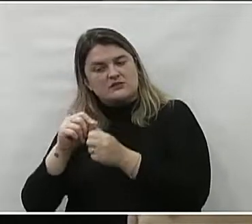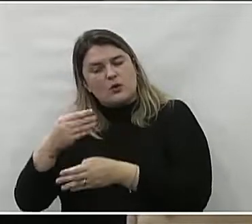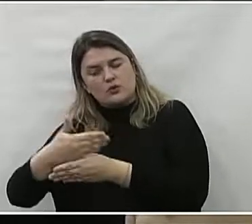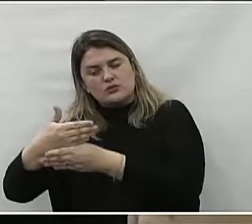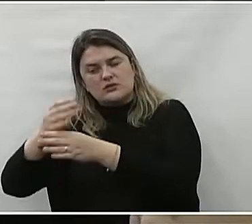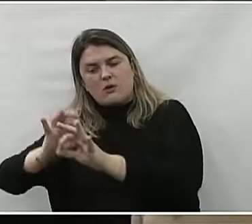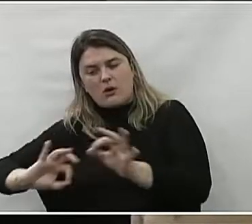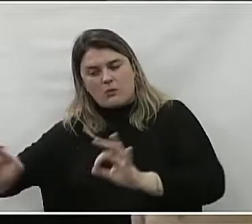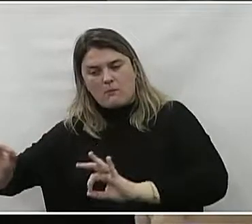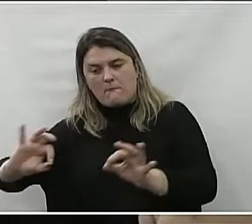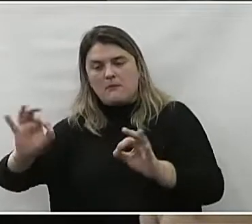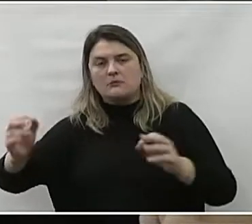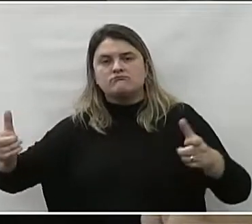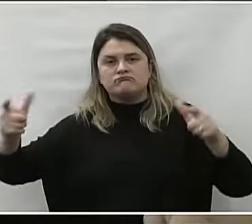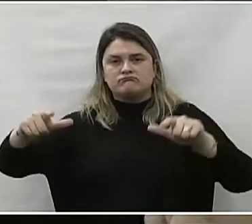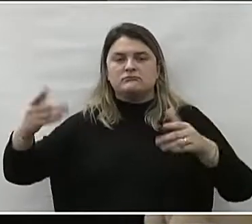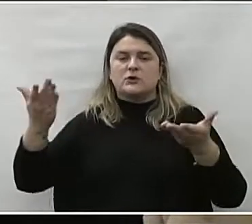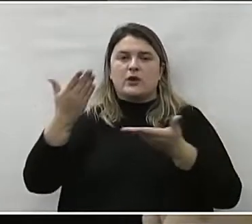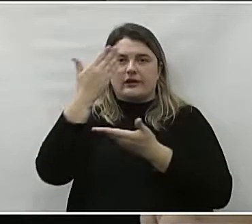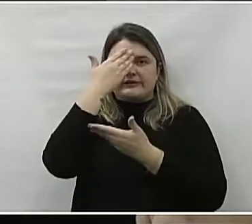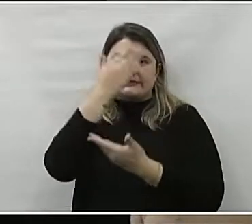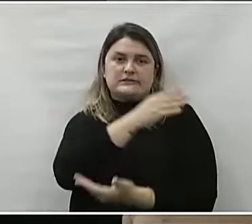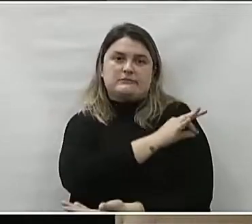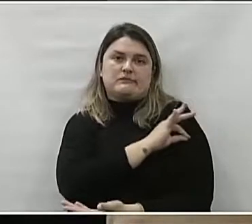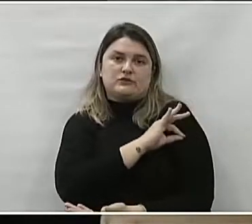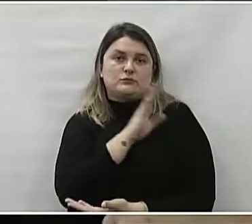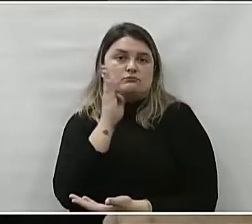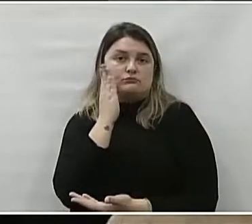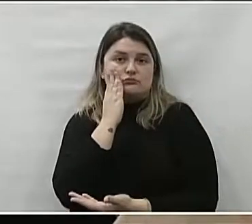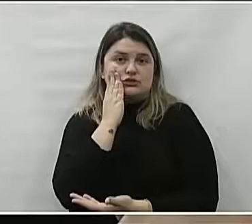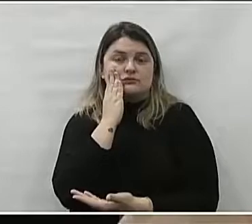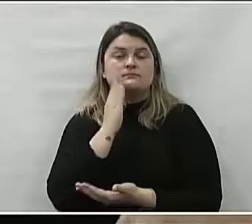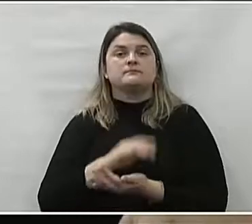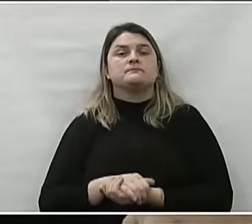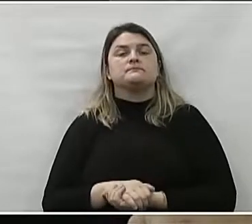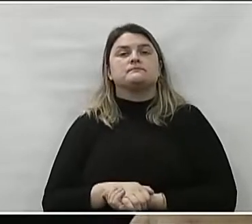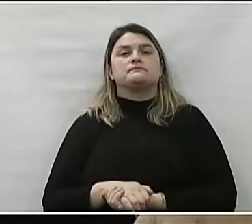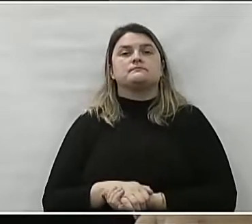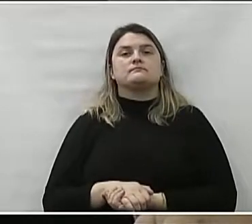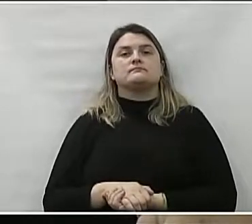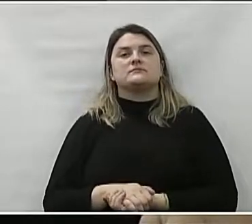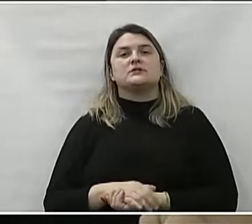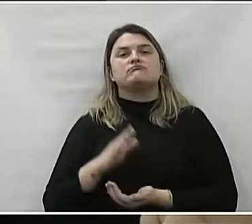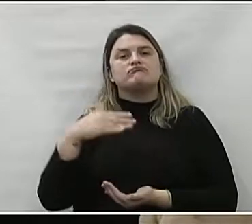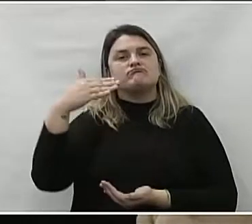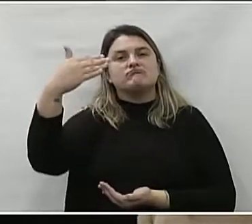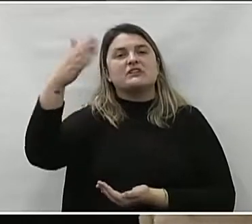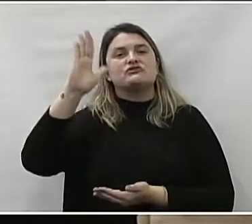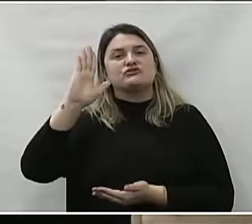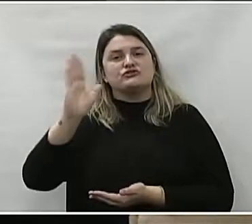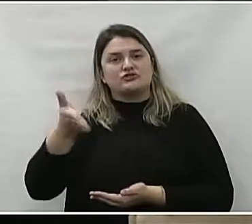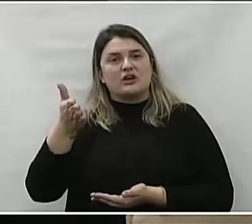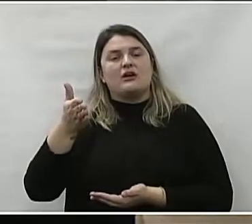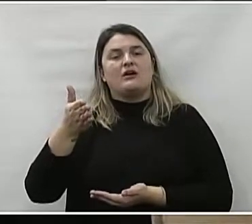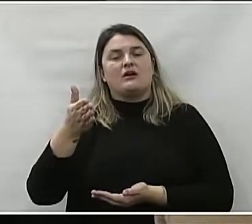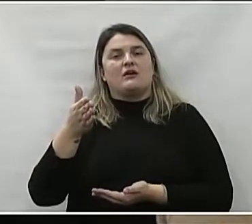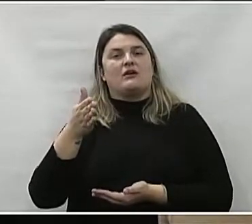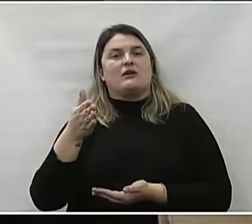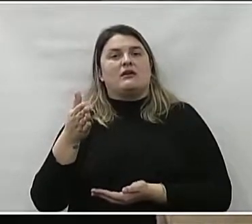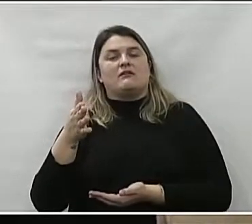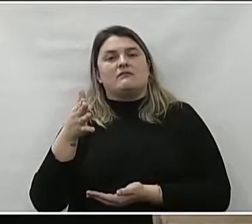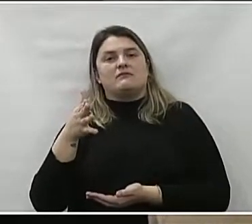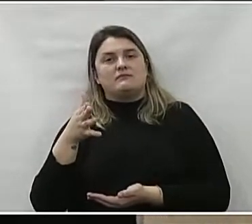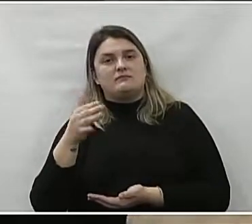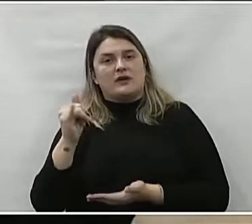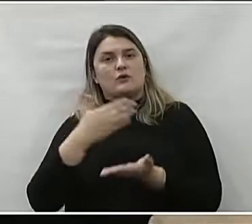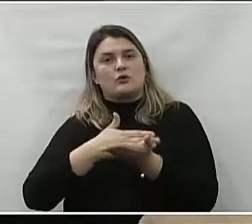Prefeito bachir Abbas fazer um agradecimento também é mais alguns dias aí da já está já terá